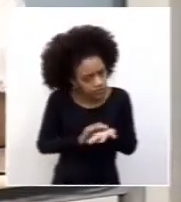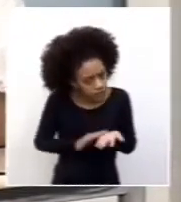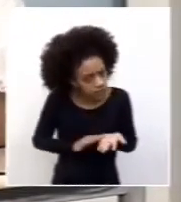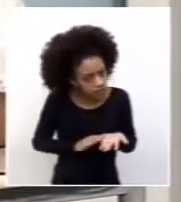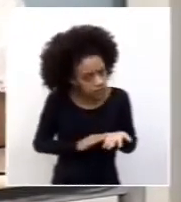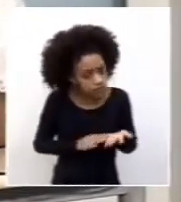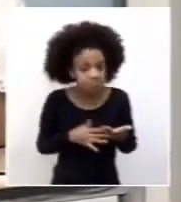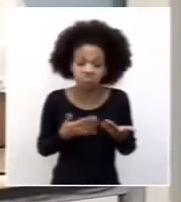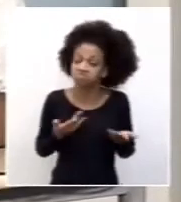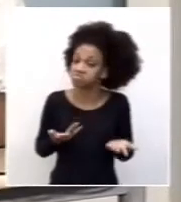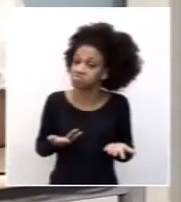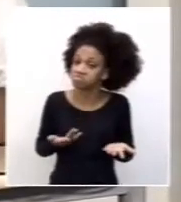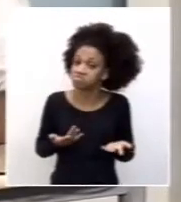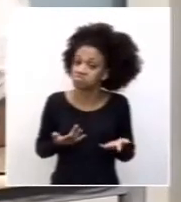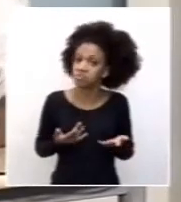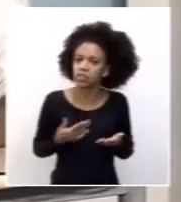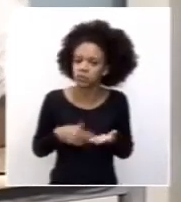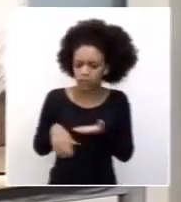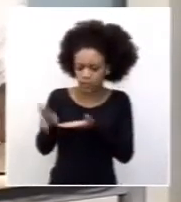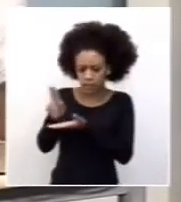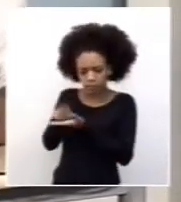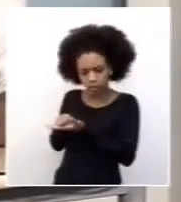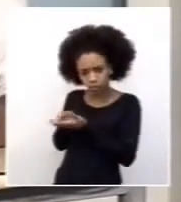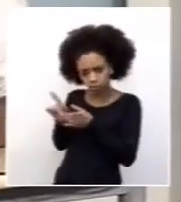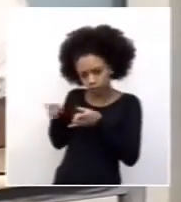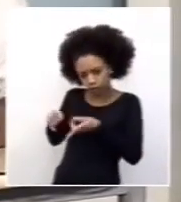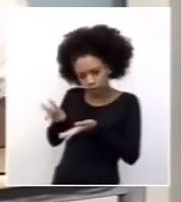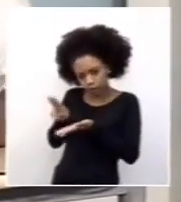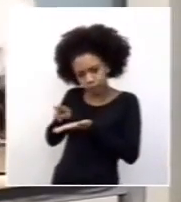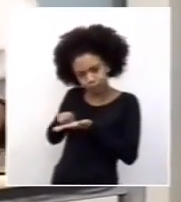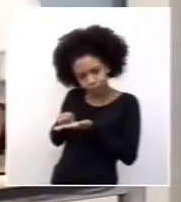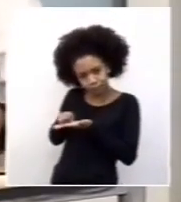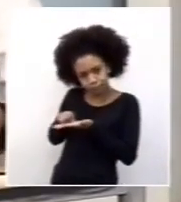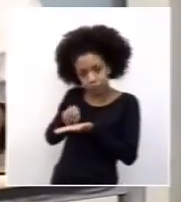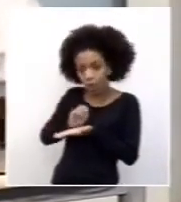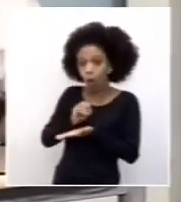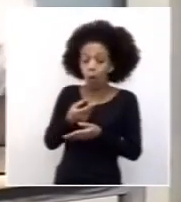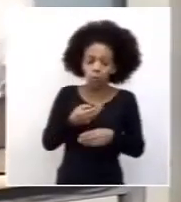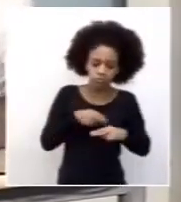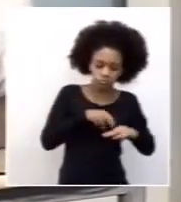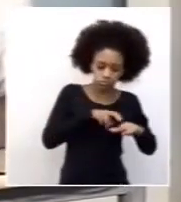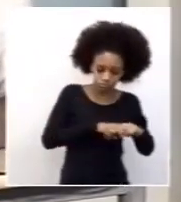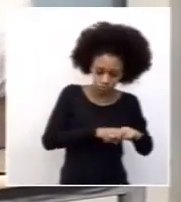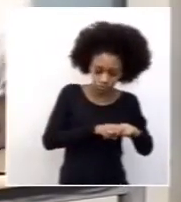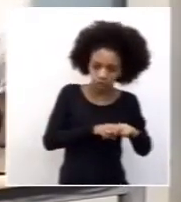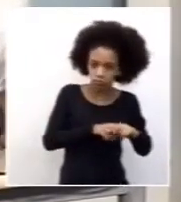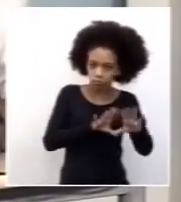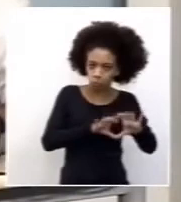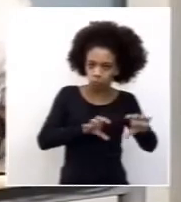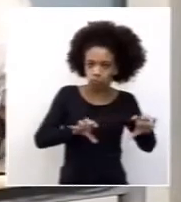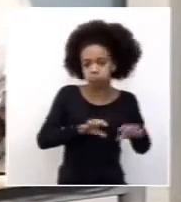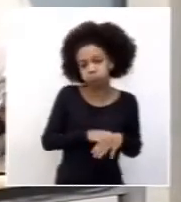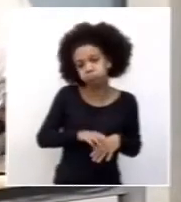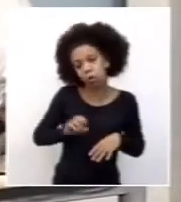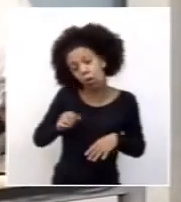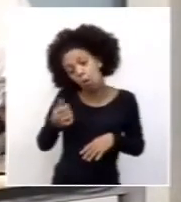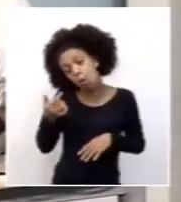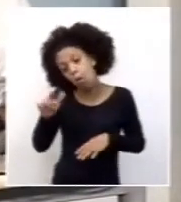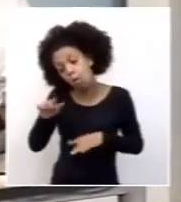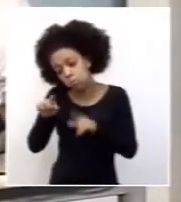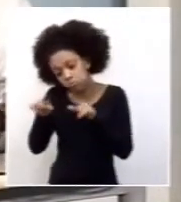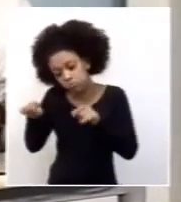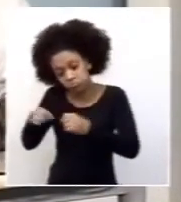atividades, deitado na cama, sentado no sofá, na cozinha ou na sala. É importante que